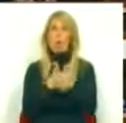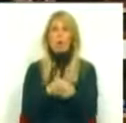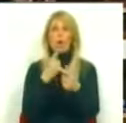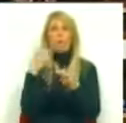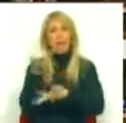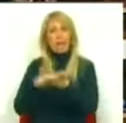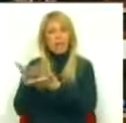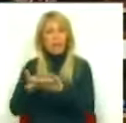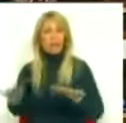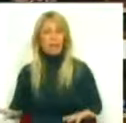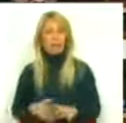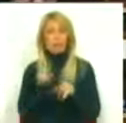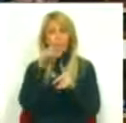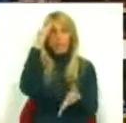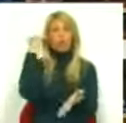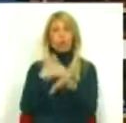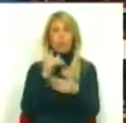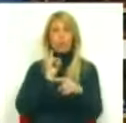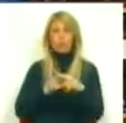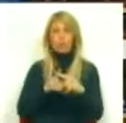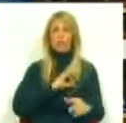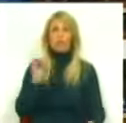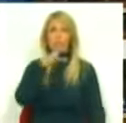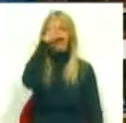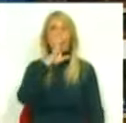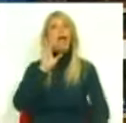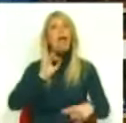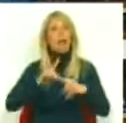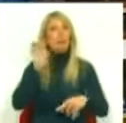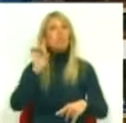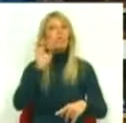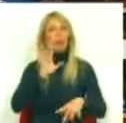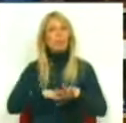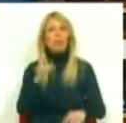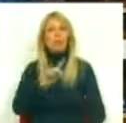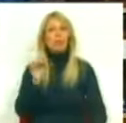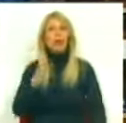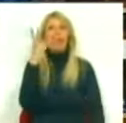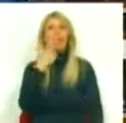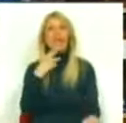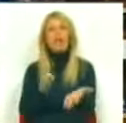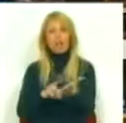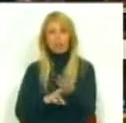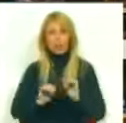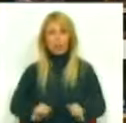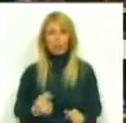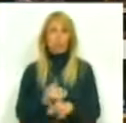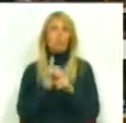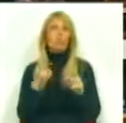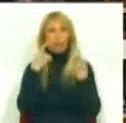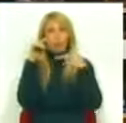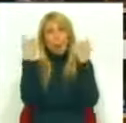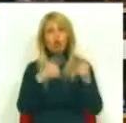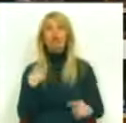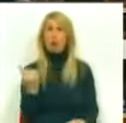resultado positivo, Sr. Primeiro-Ministro, é importante por duas razões. É importante porque demonstra que nós somos capazes de cumprir